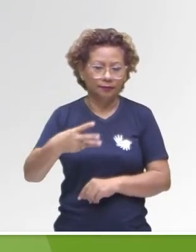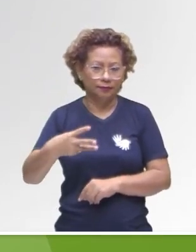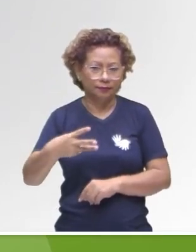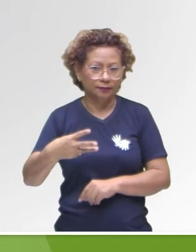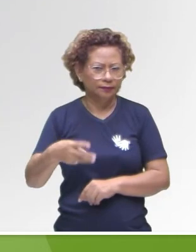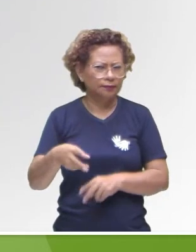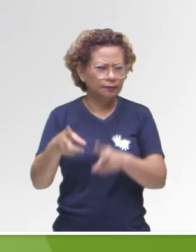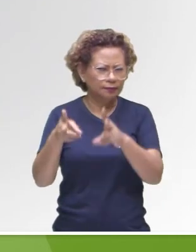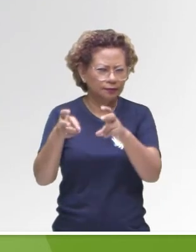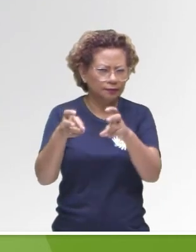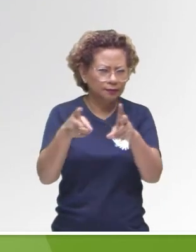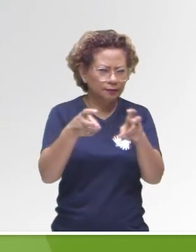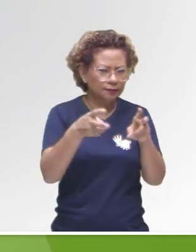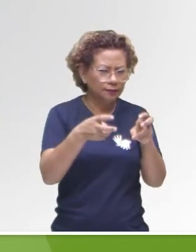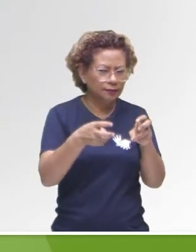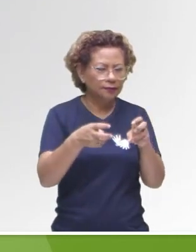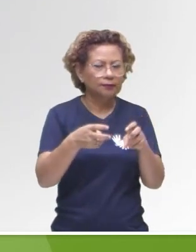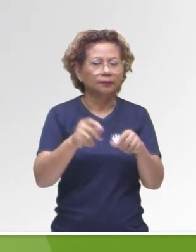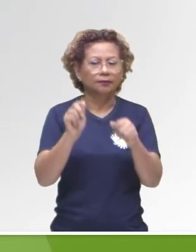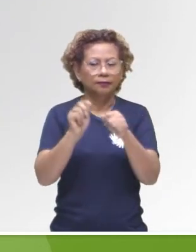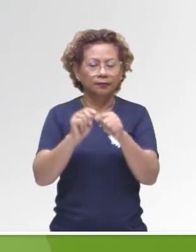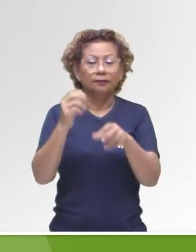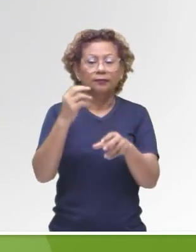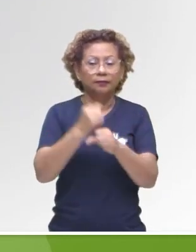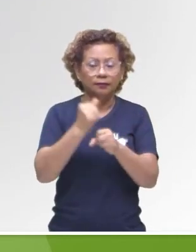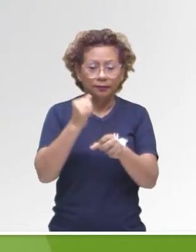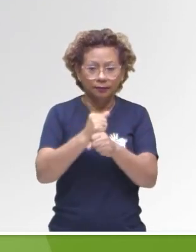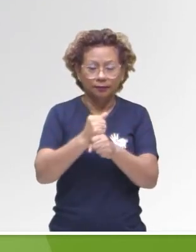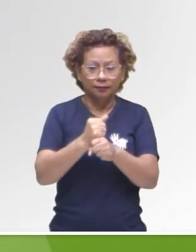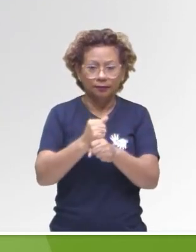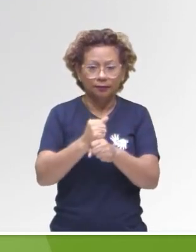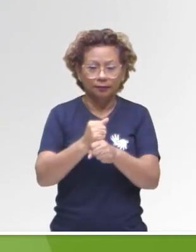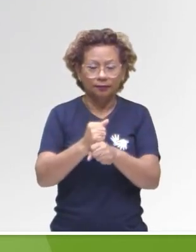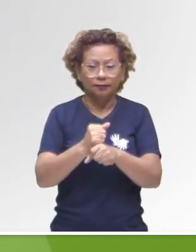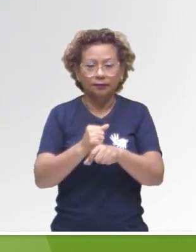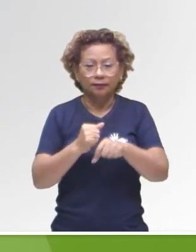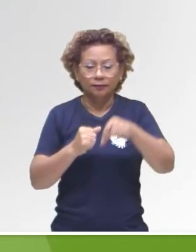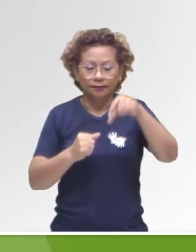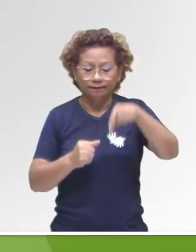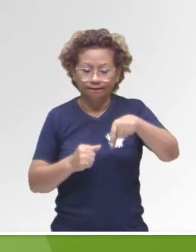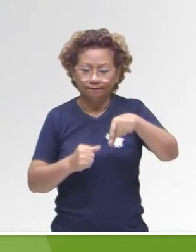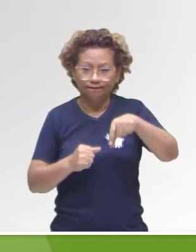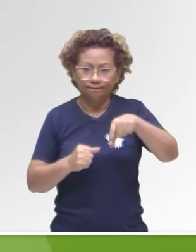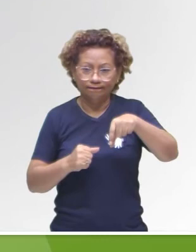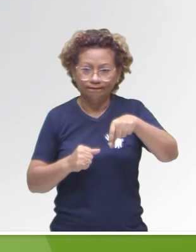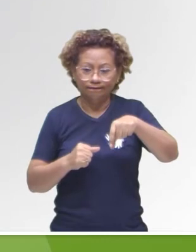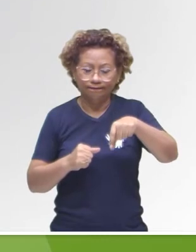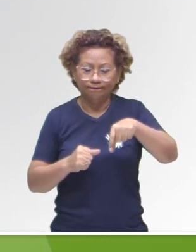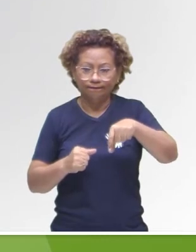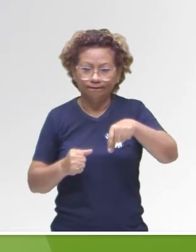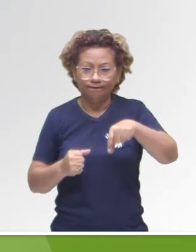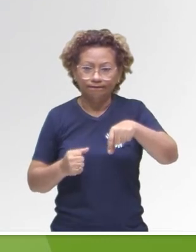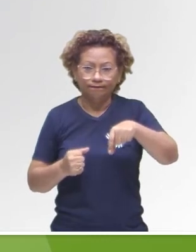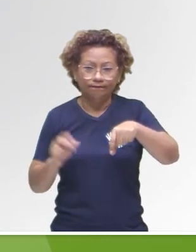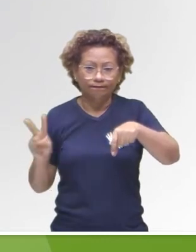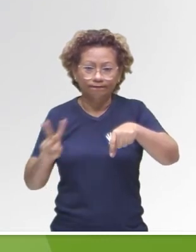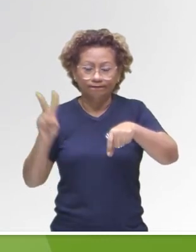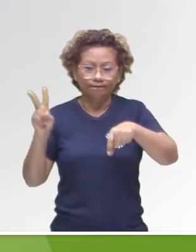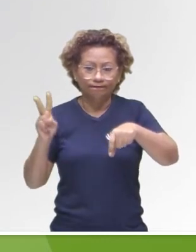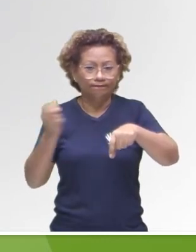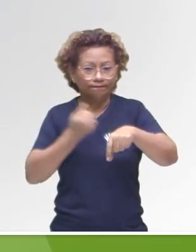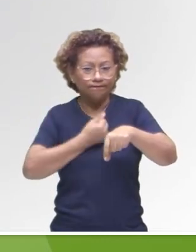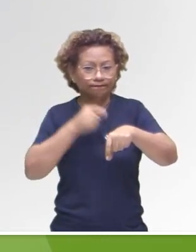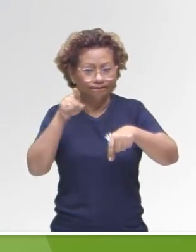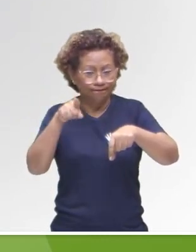então, calcula a capacitância equivalente do circuito. Certo, pessoal? Anotaram